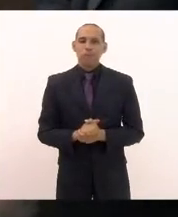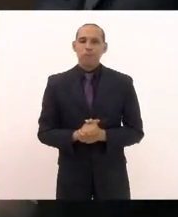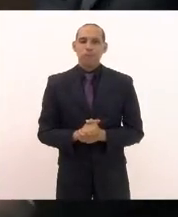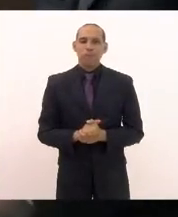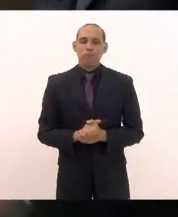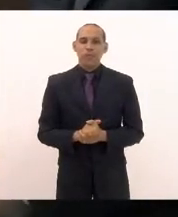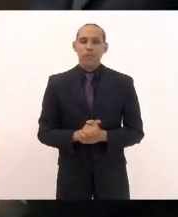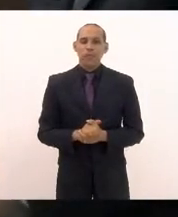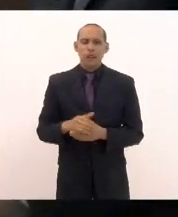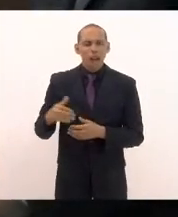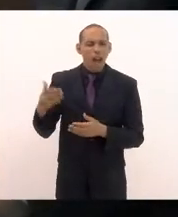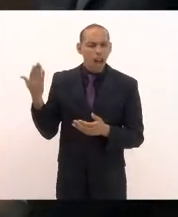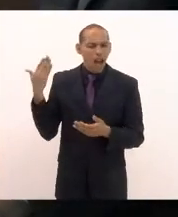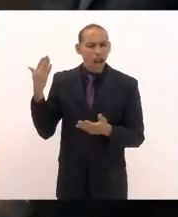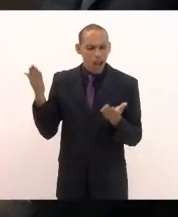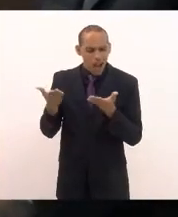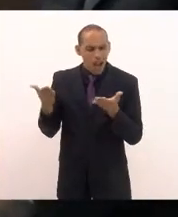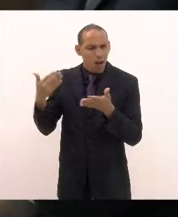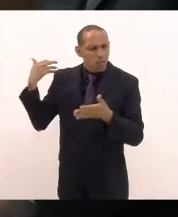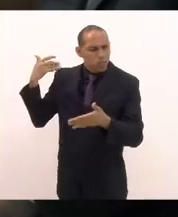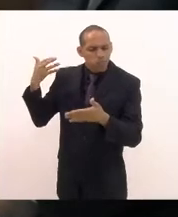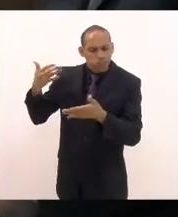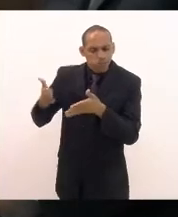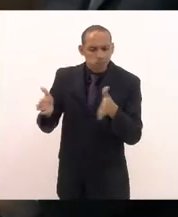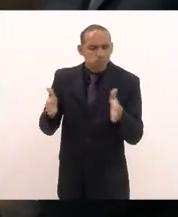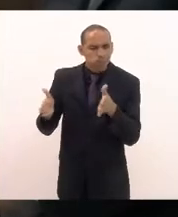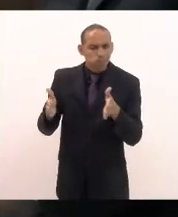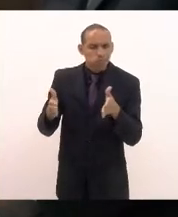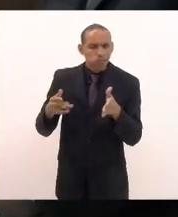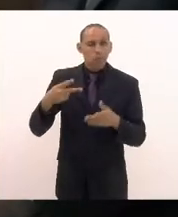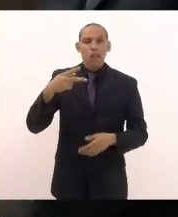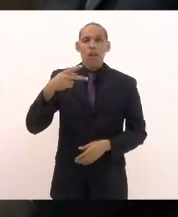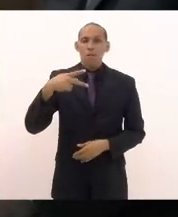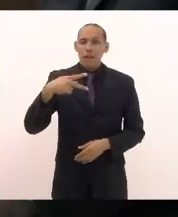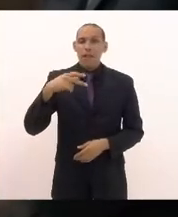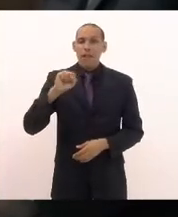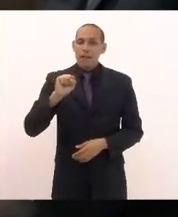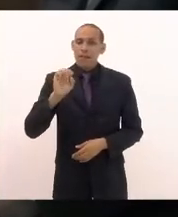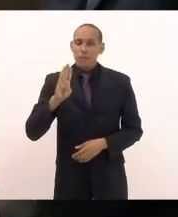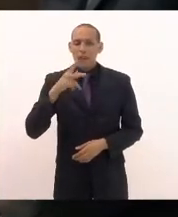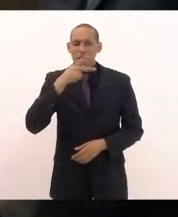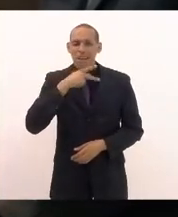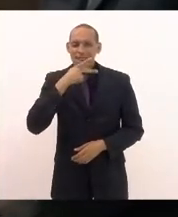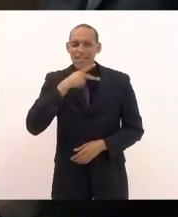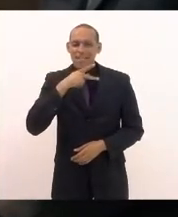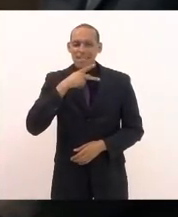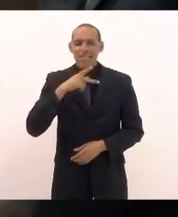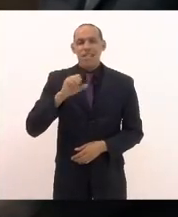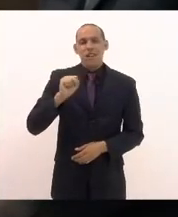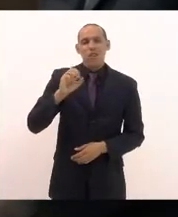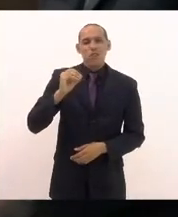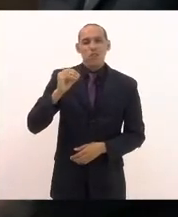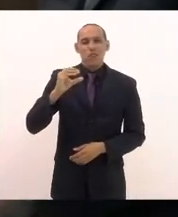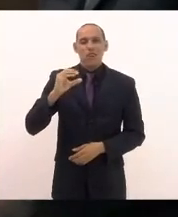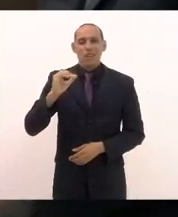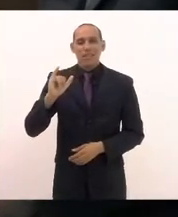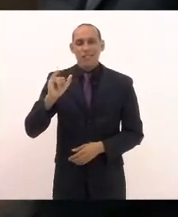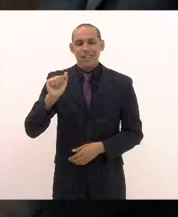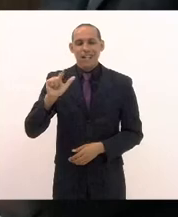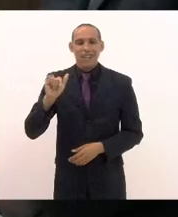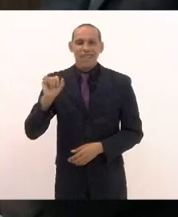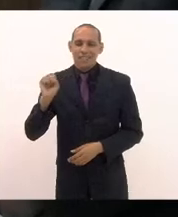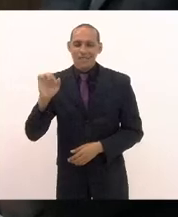Mais recentemente, o PSB, Partido Socialista, ingressa